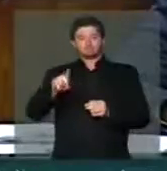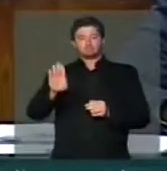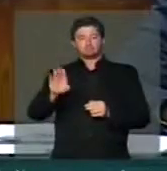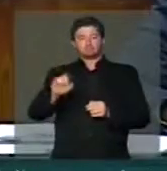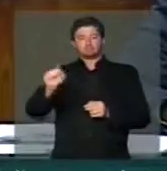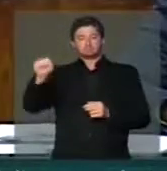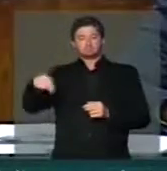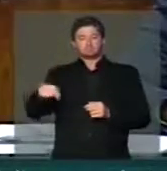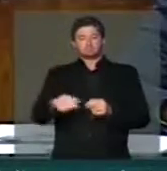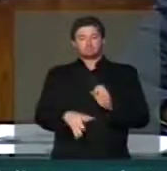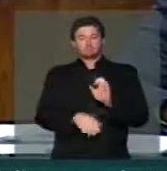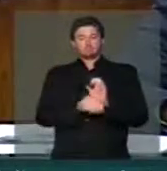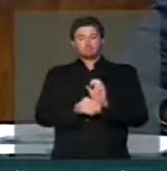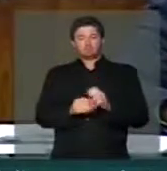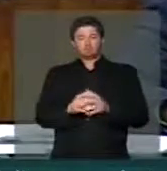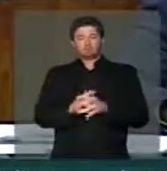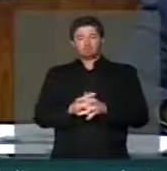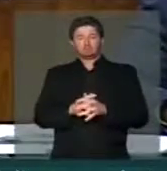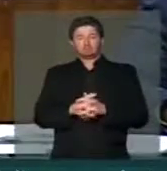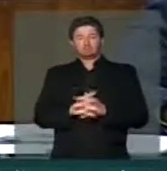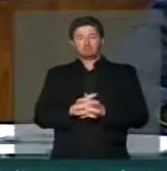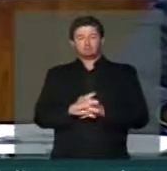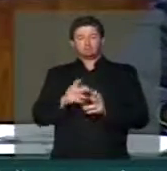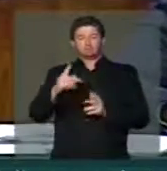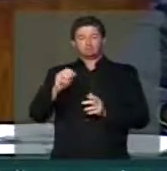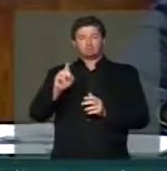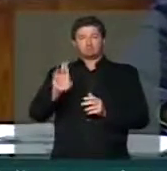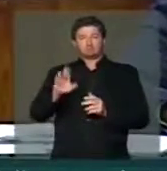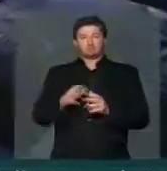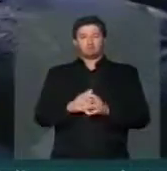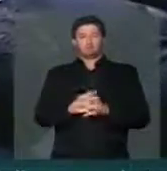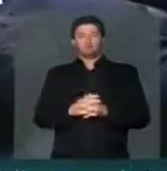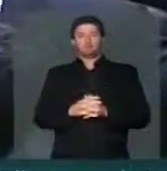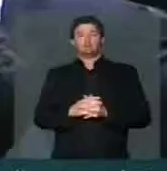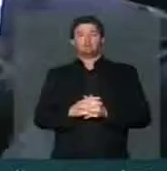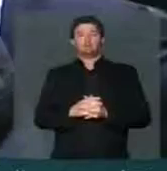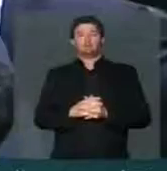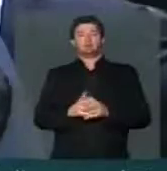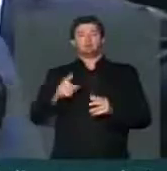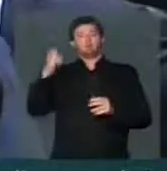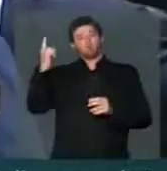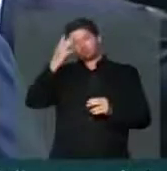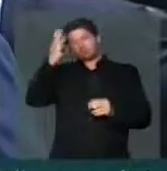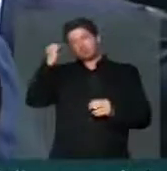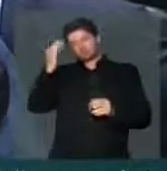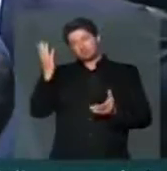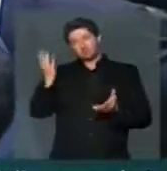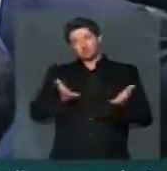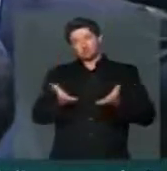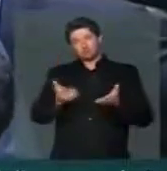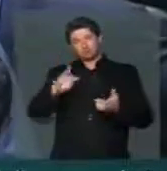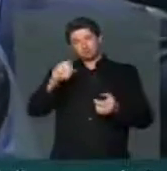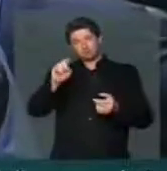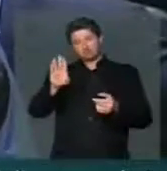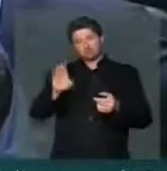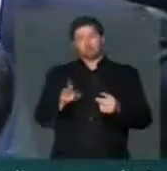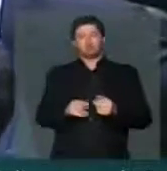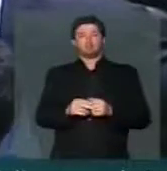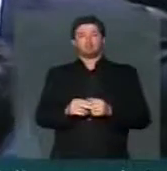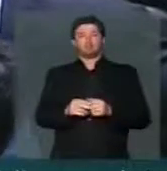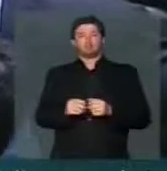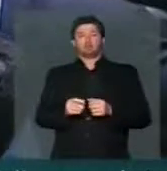MDB vota sim à emenda. PSDB. Senhor presidente, todos sabem o tratamento que o PSDB tem